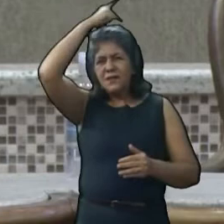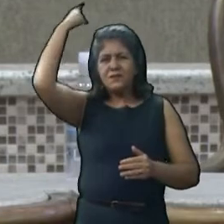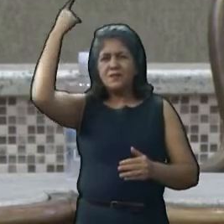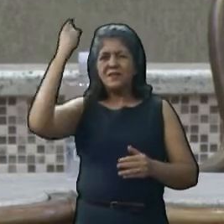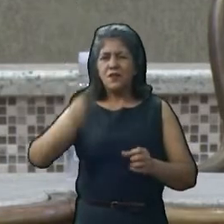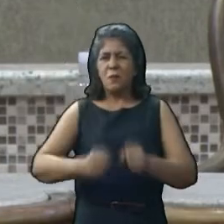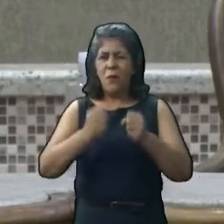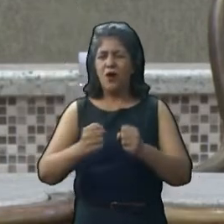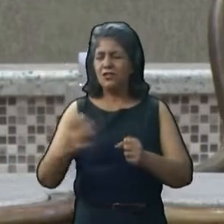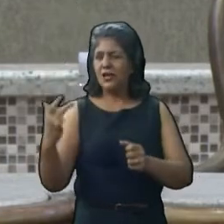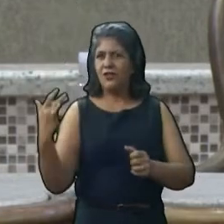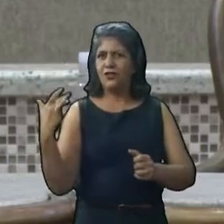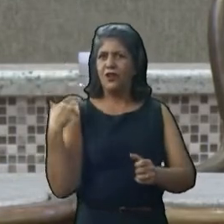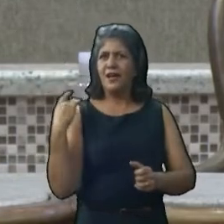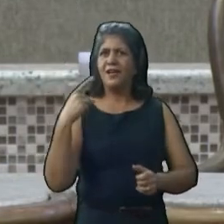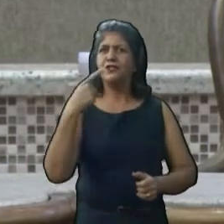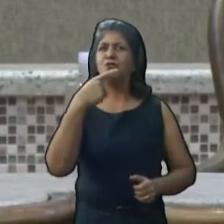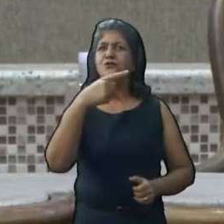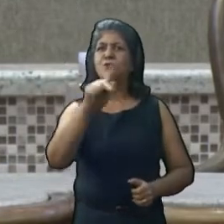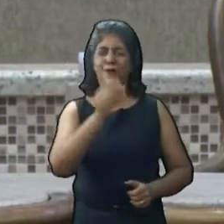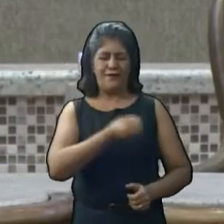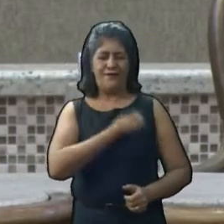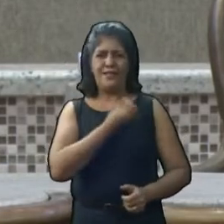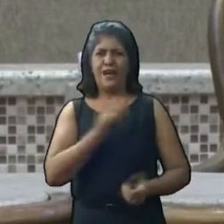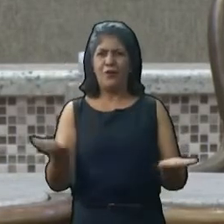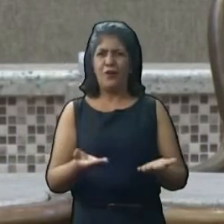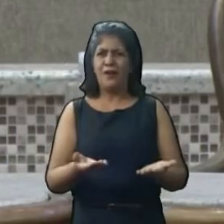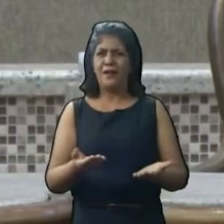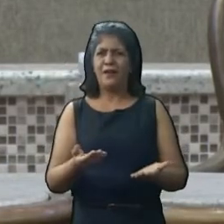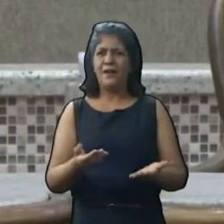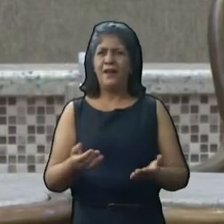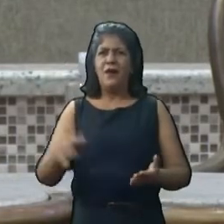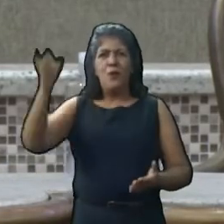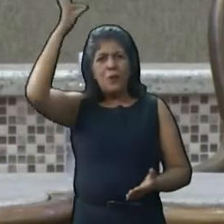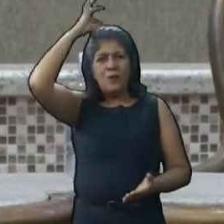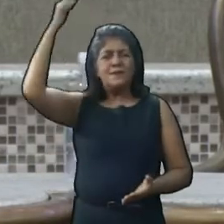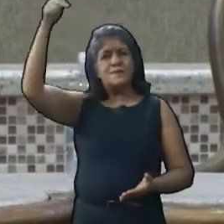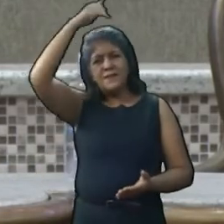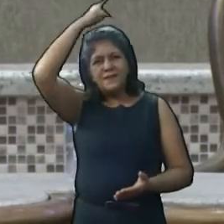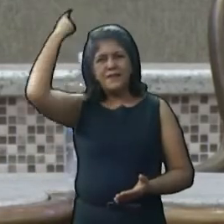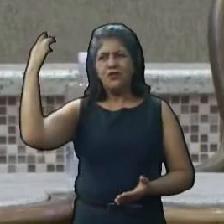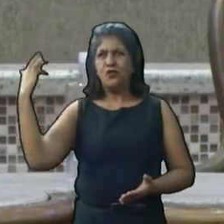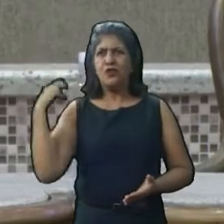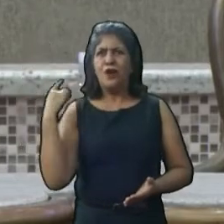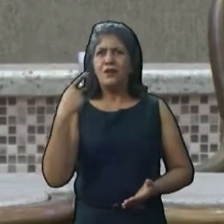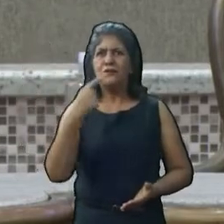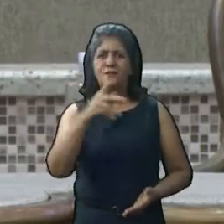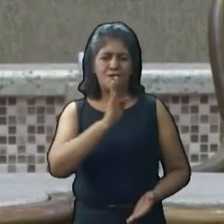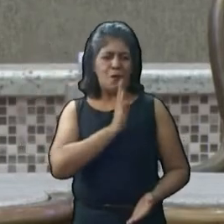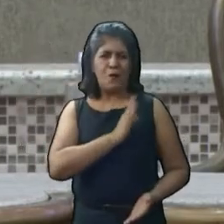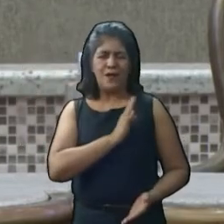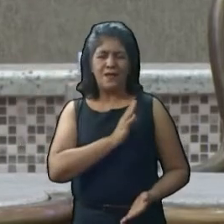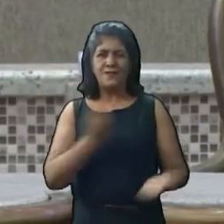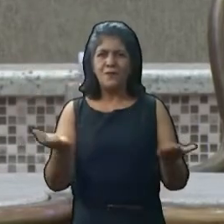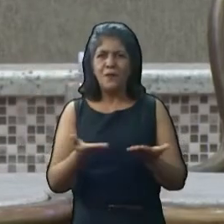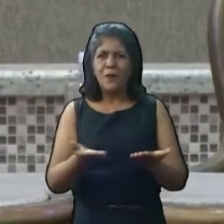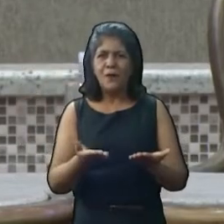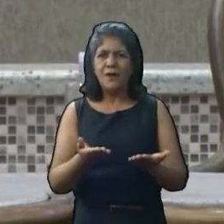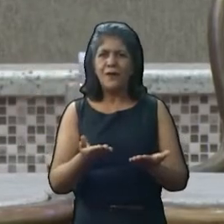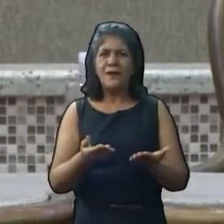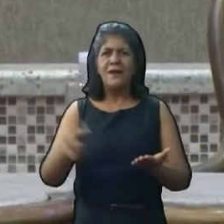na tua vida no teu coração na tua alma para que você venha a ter uma vida mais próxima